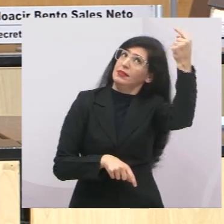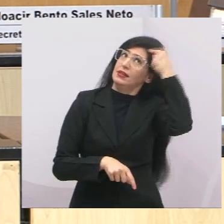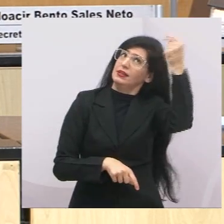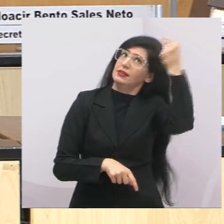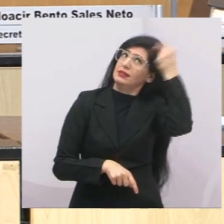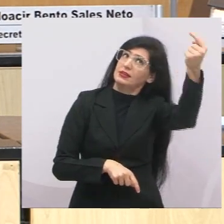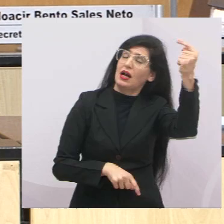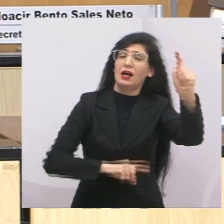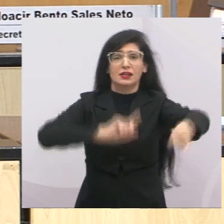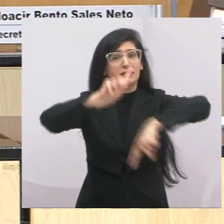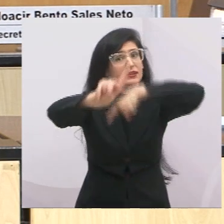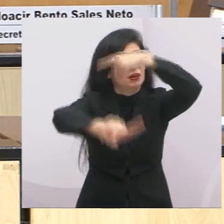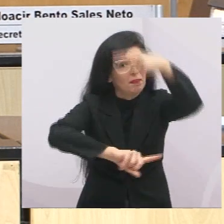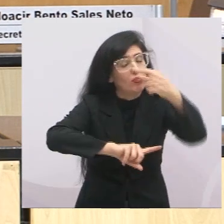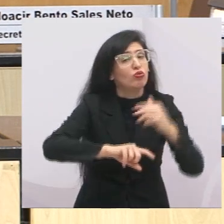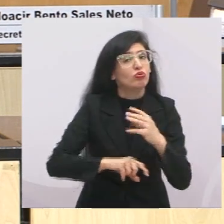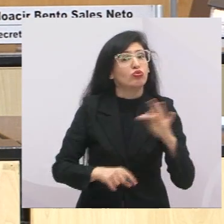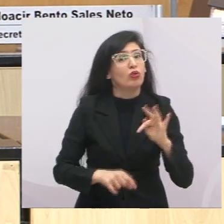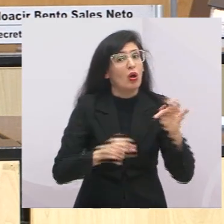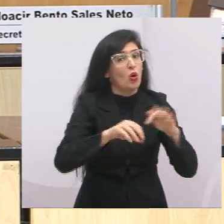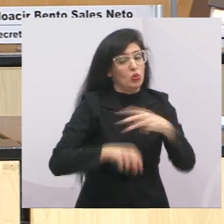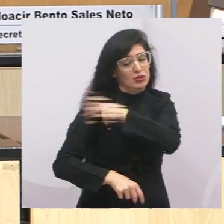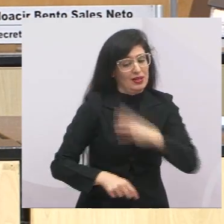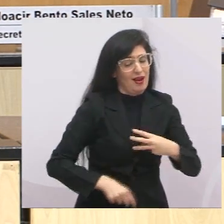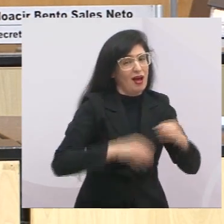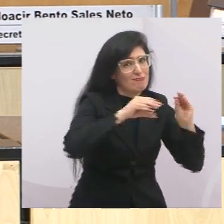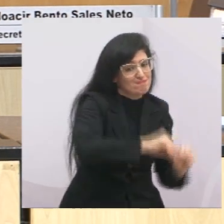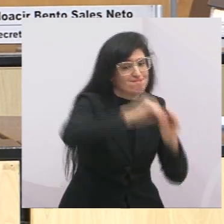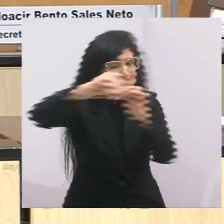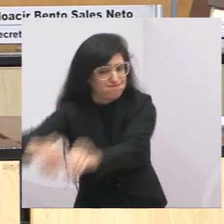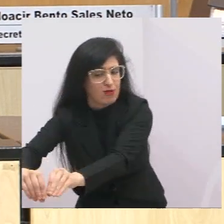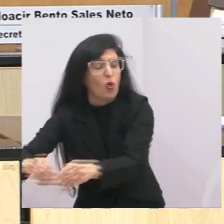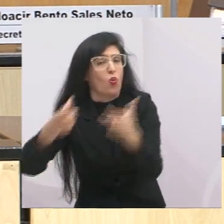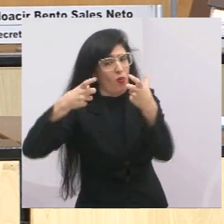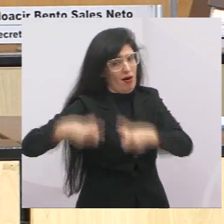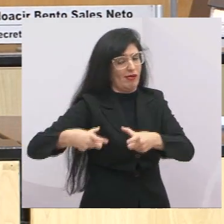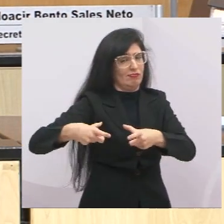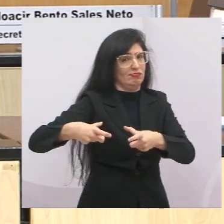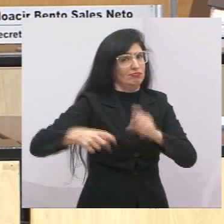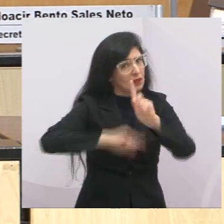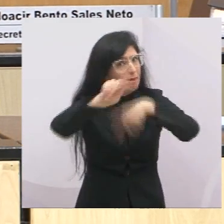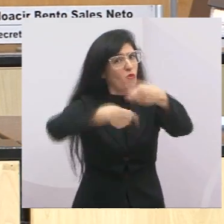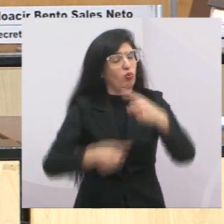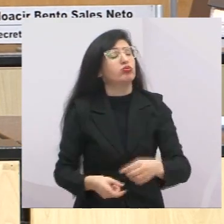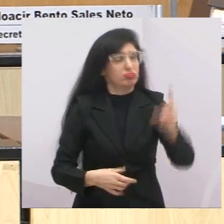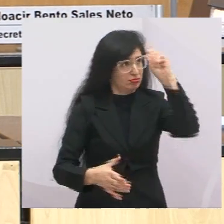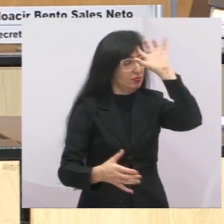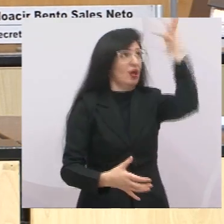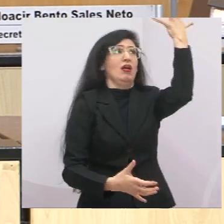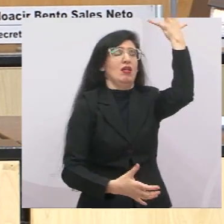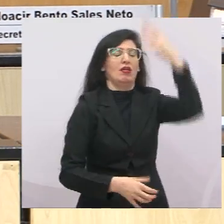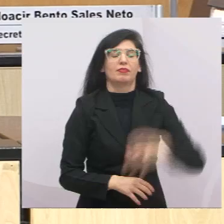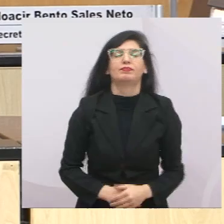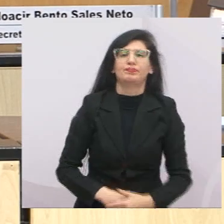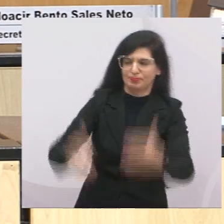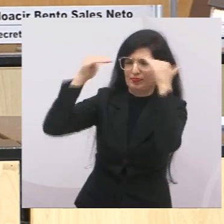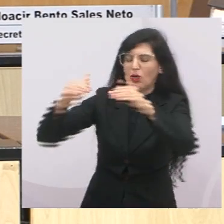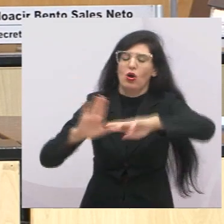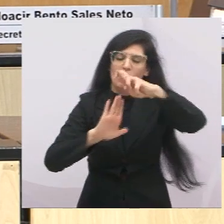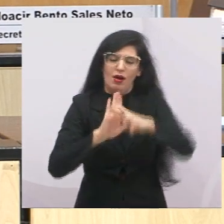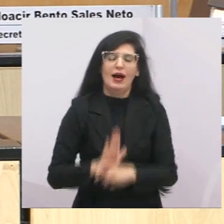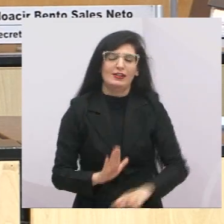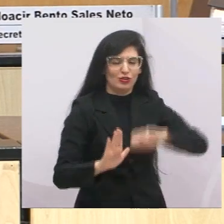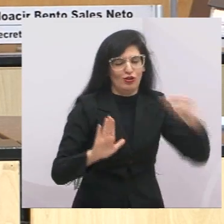a desocupação do mesmo pelo SENAI. Requeremos ao excelentíssimo senhor presidente desta Casa, ouvido e aprovado pela Igreja Plenário, cumpridas as